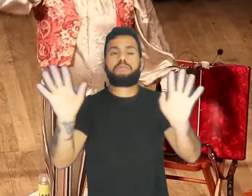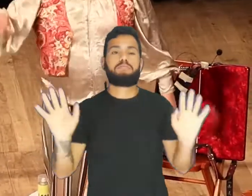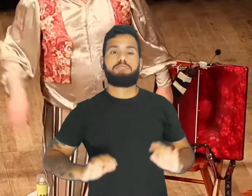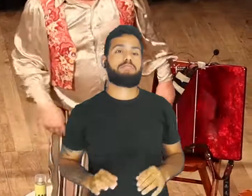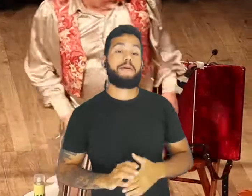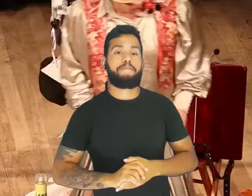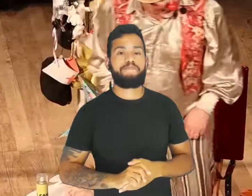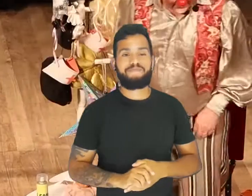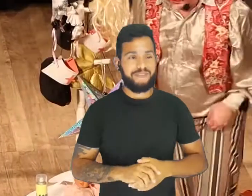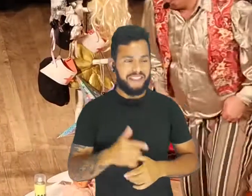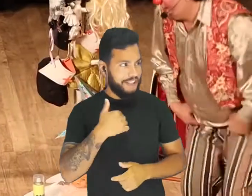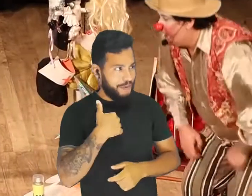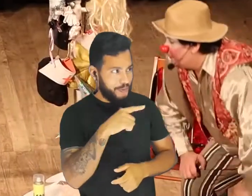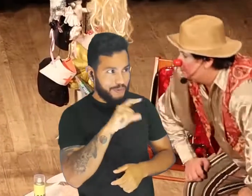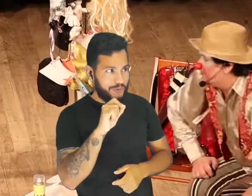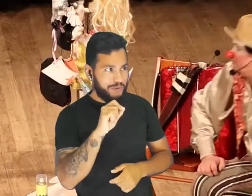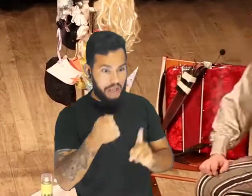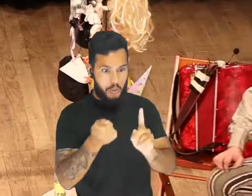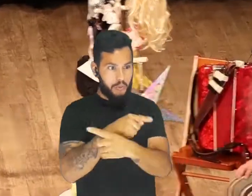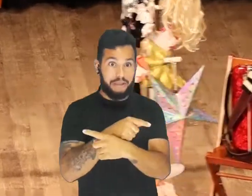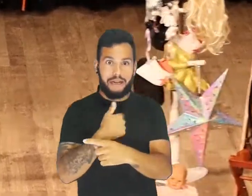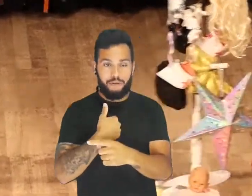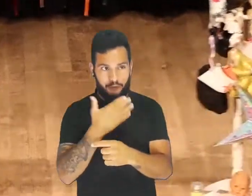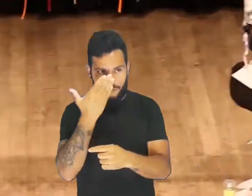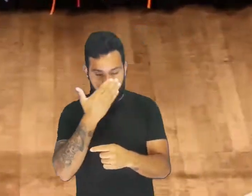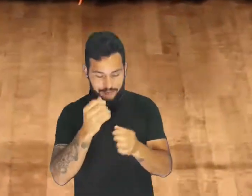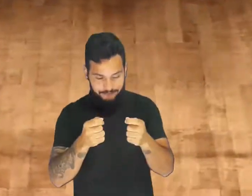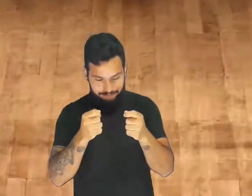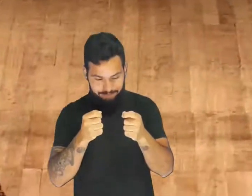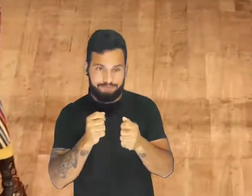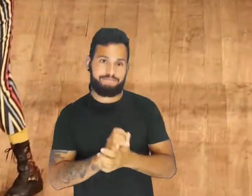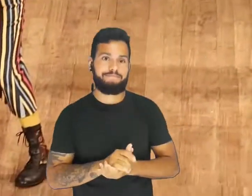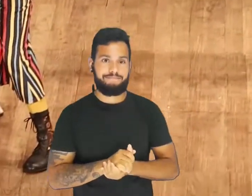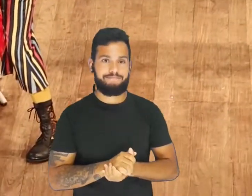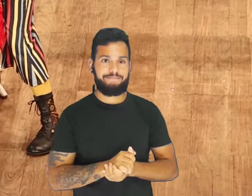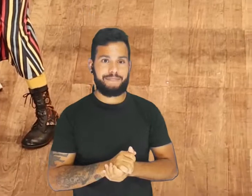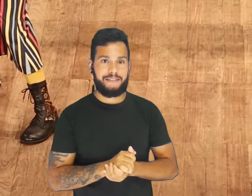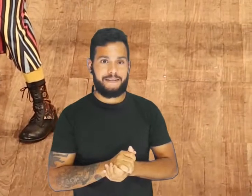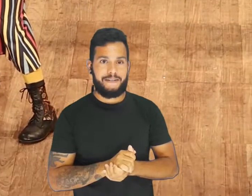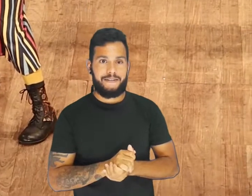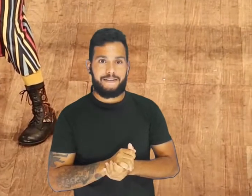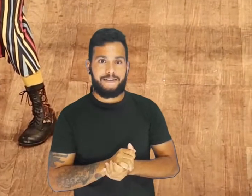aí, peidar, fazer o que tu quiser. Sou eu? Isso. Eu que escolho? É. Isso. Ai, tem que ser ao contrário, senão eu vou enxergar.